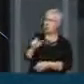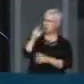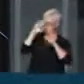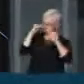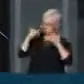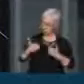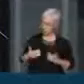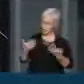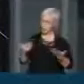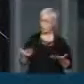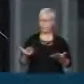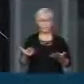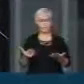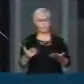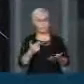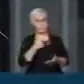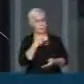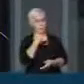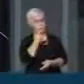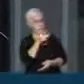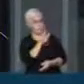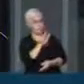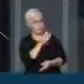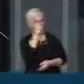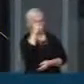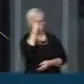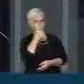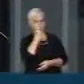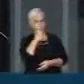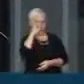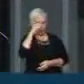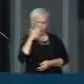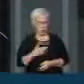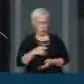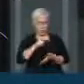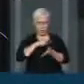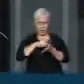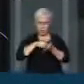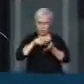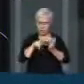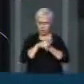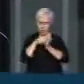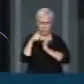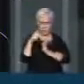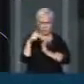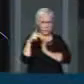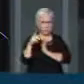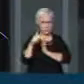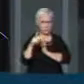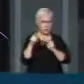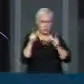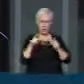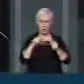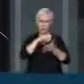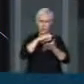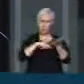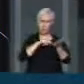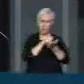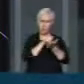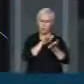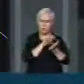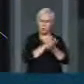dizia, olha, um homem honesto não põe a sua assinatura em um contrato